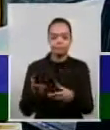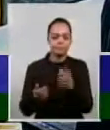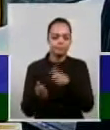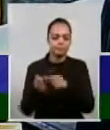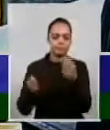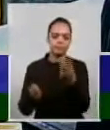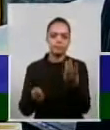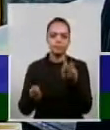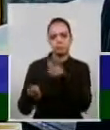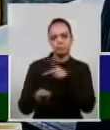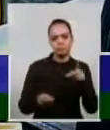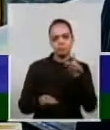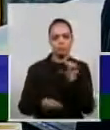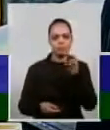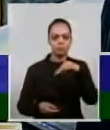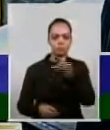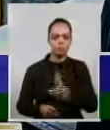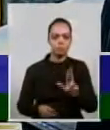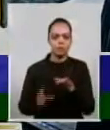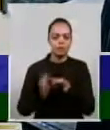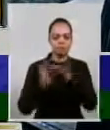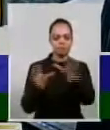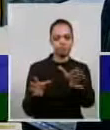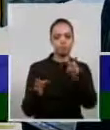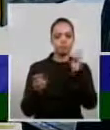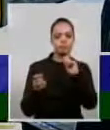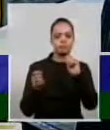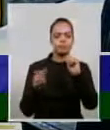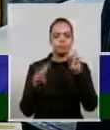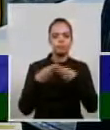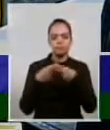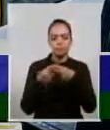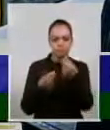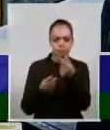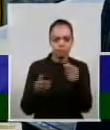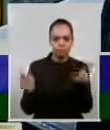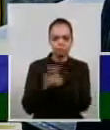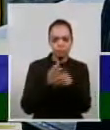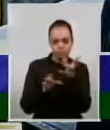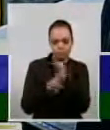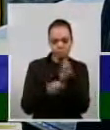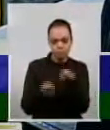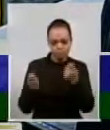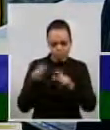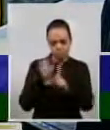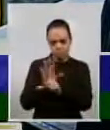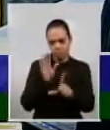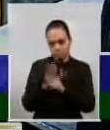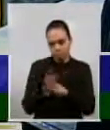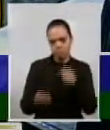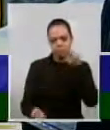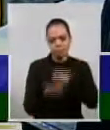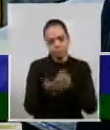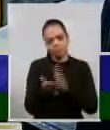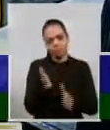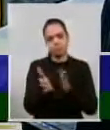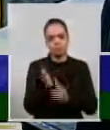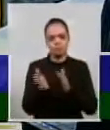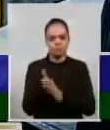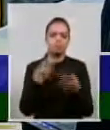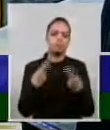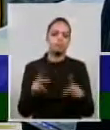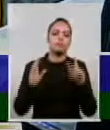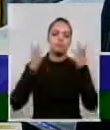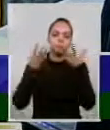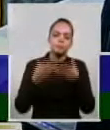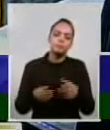Artigo 3º. Fica o presidente da Câmara Municipal de Uberlândia autorizada a utilizar os recursos previstos no orçamento do Poder Legislativo para atender as despesas